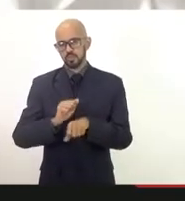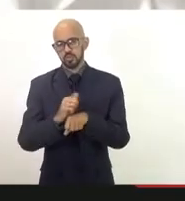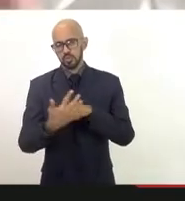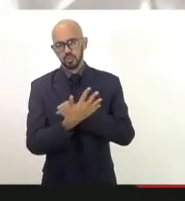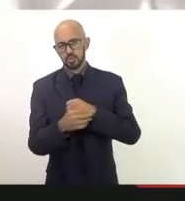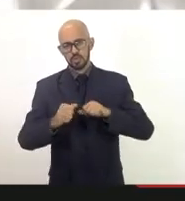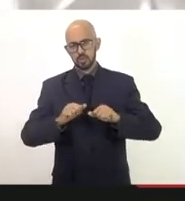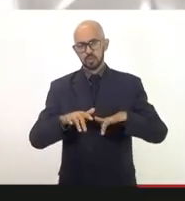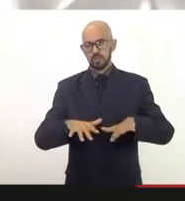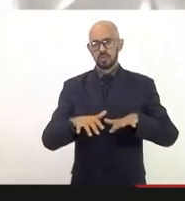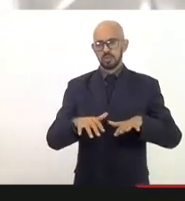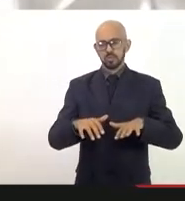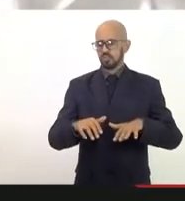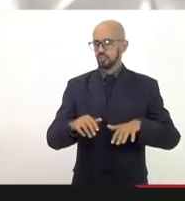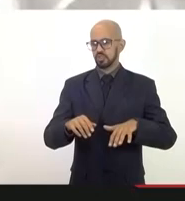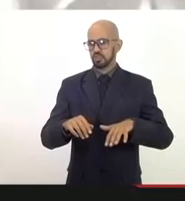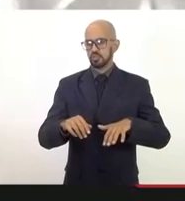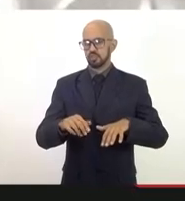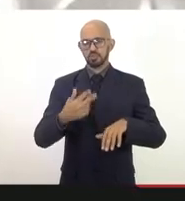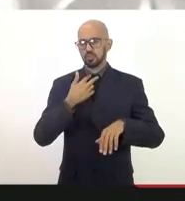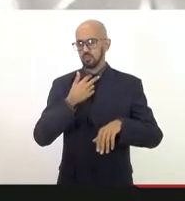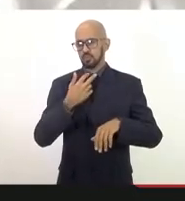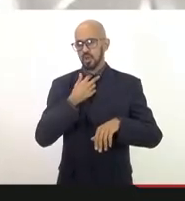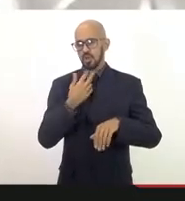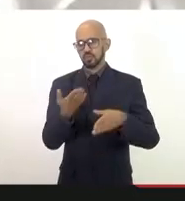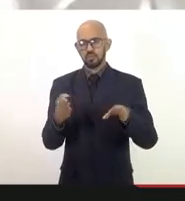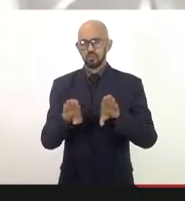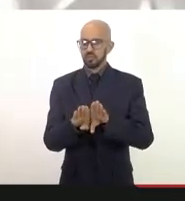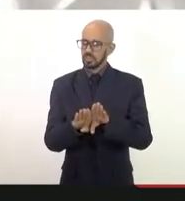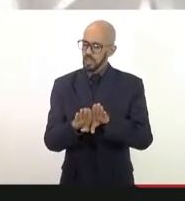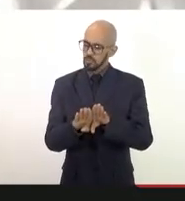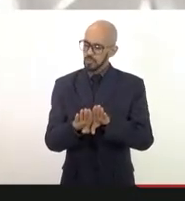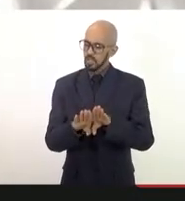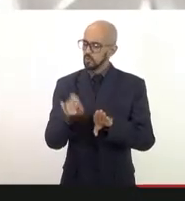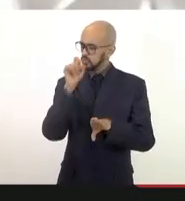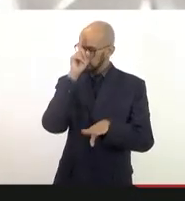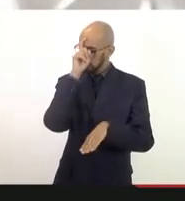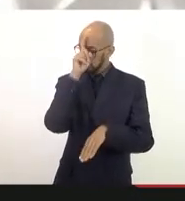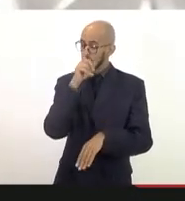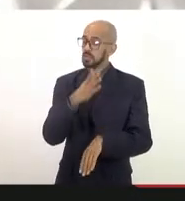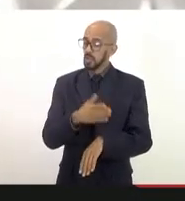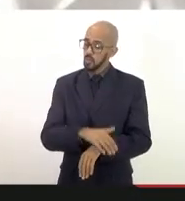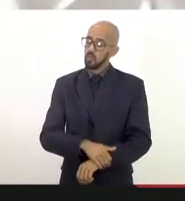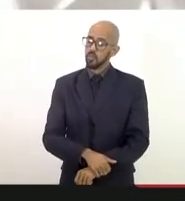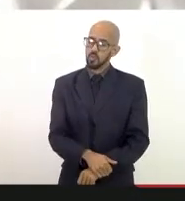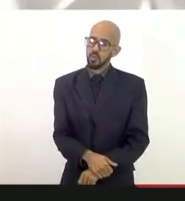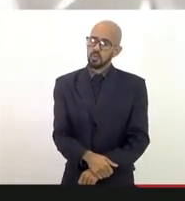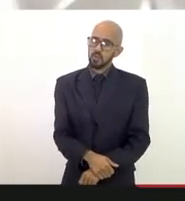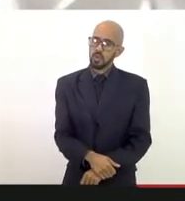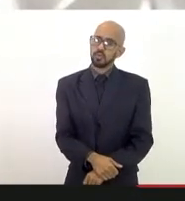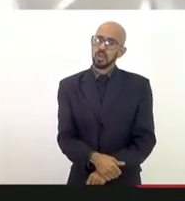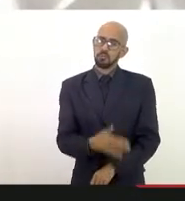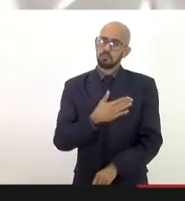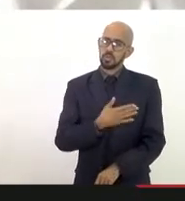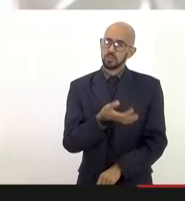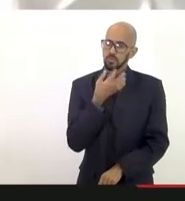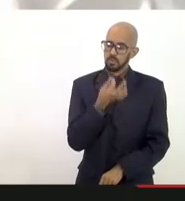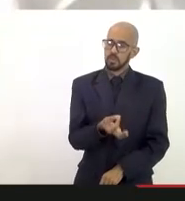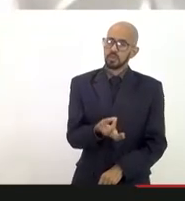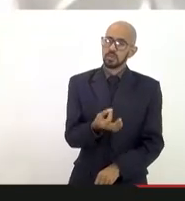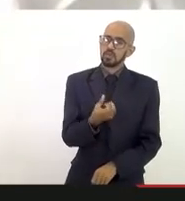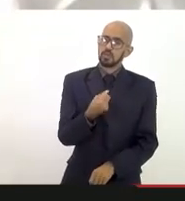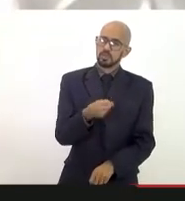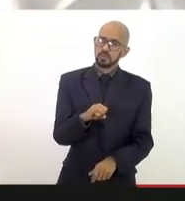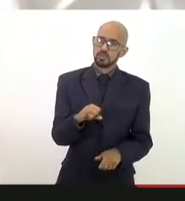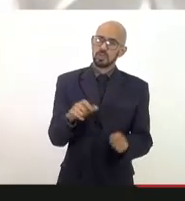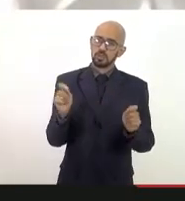gente pode trabalhar com a hipótese de um fechamento de uma unidade hospitalar, né? Então, aí eu acho, se até